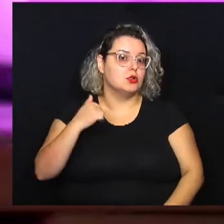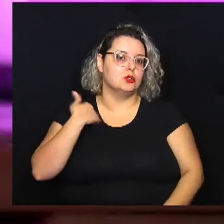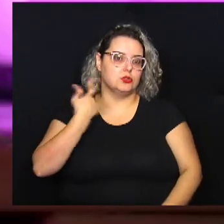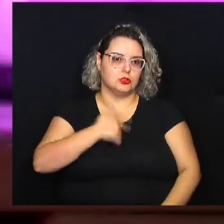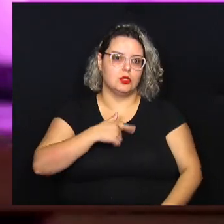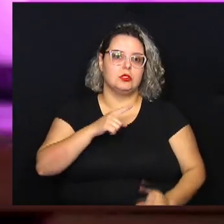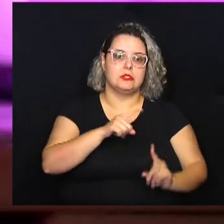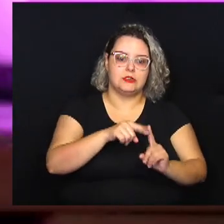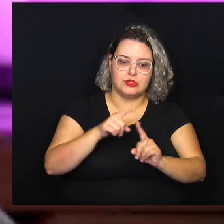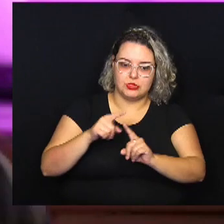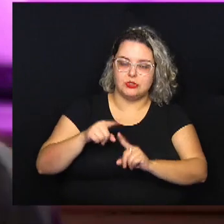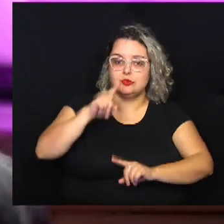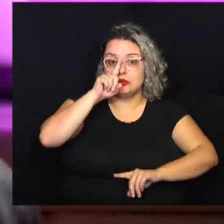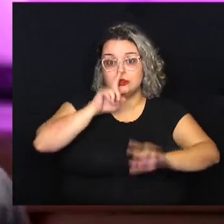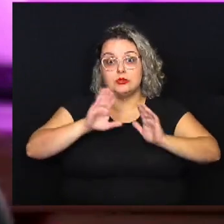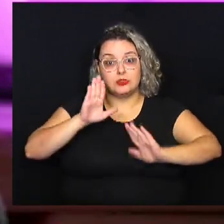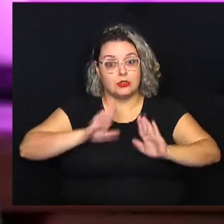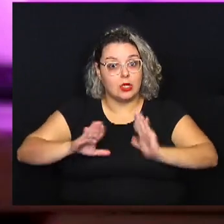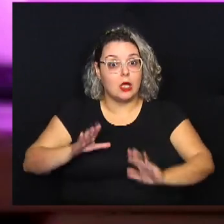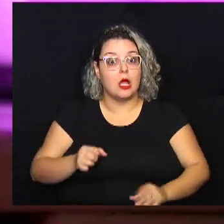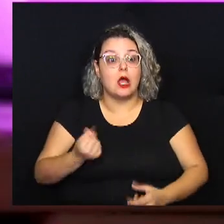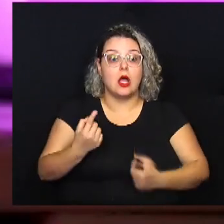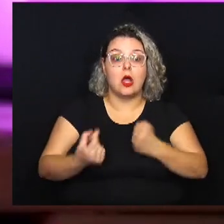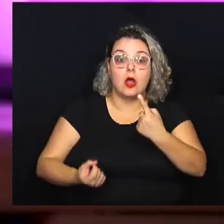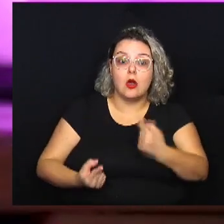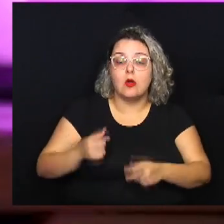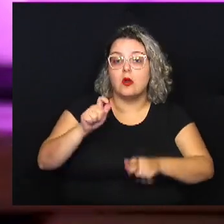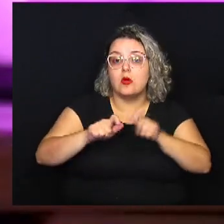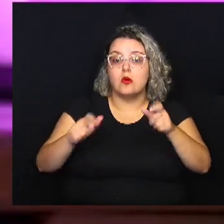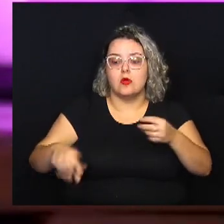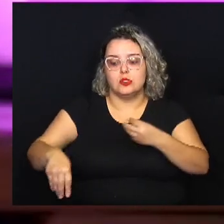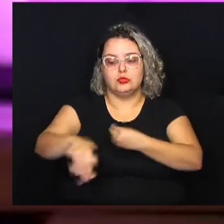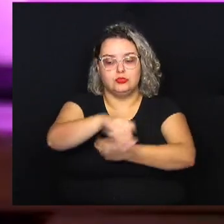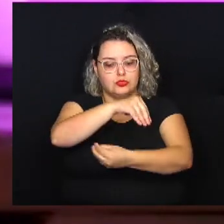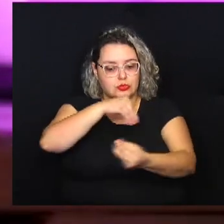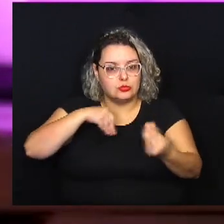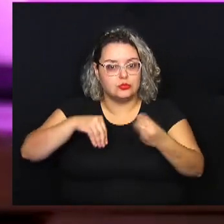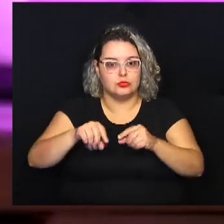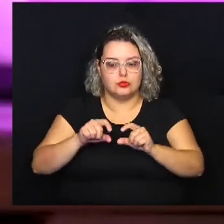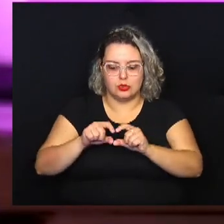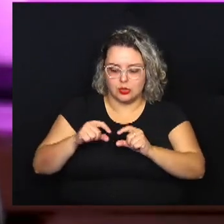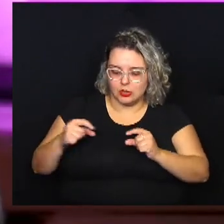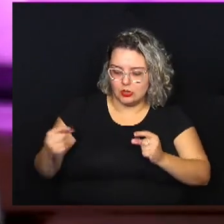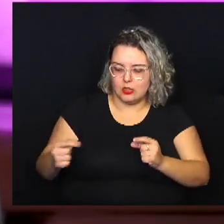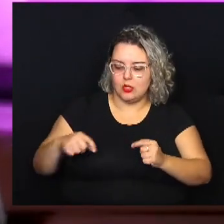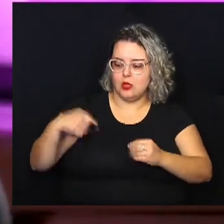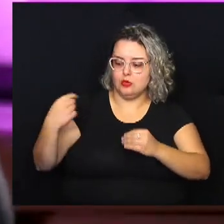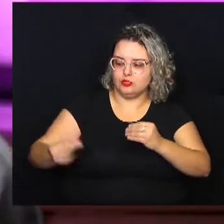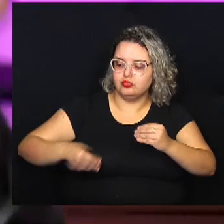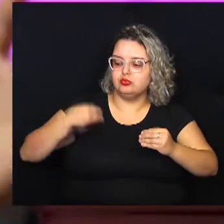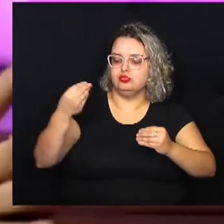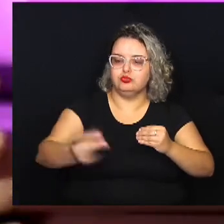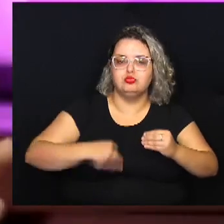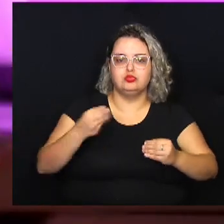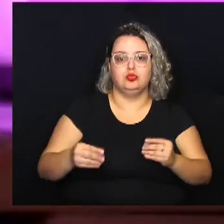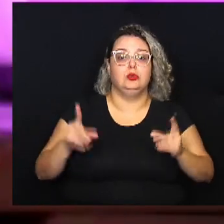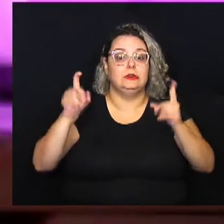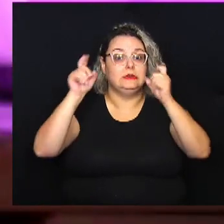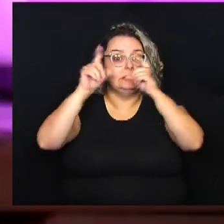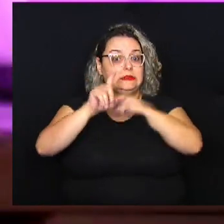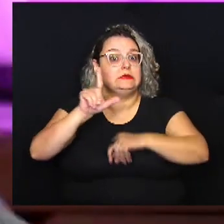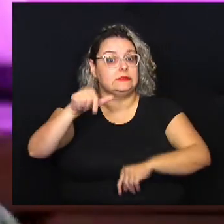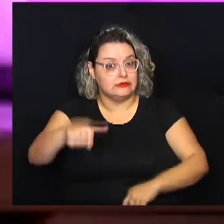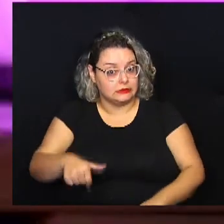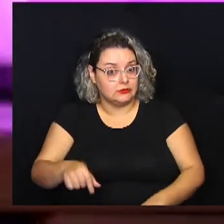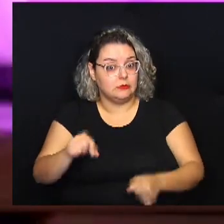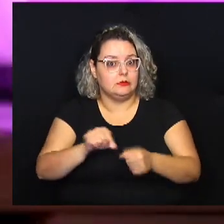tipo de cuidado. Algumas pessoas acabam envolvendo, etiquetando toda a mala, né? Dá um trabalho danado depois para